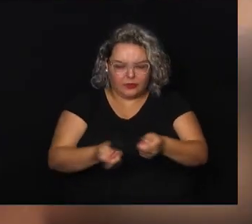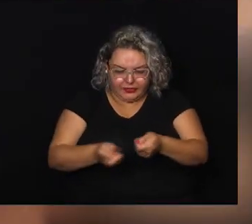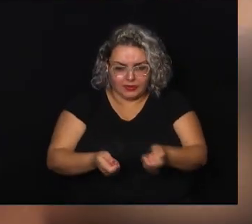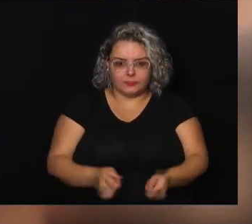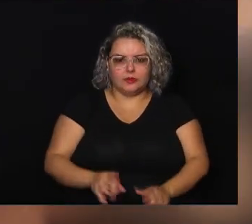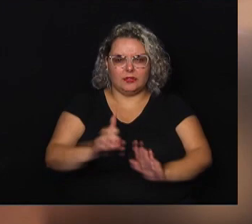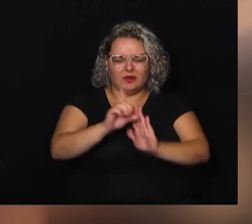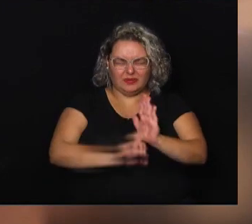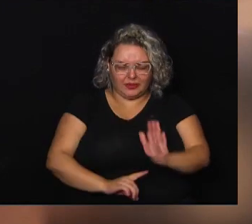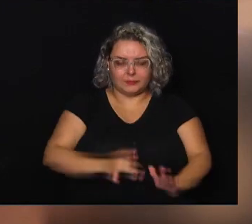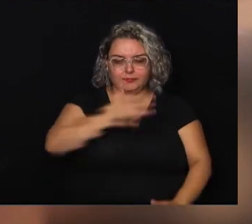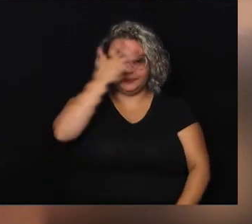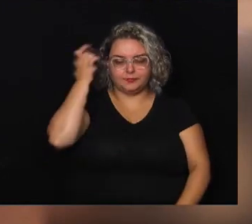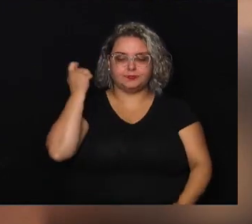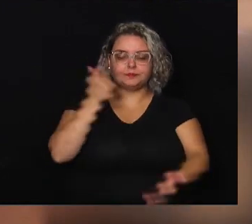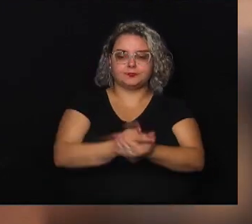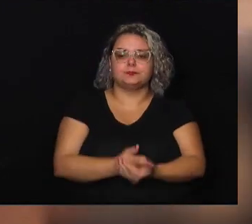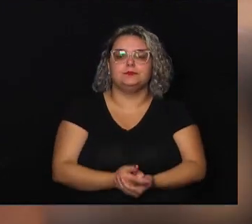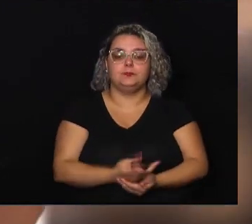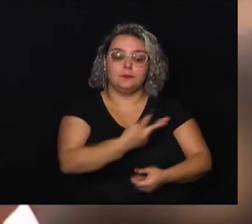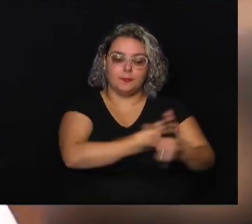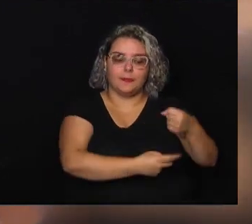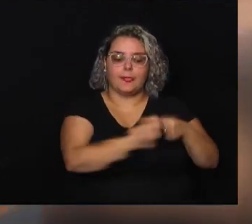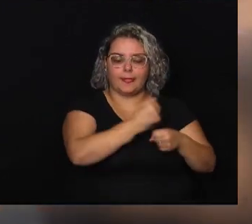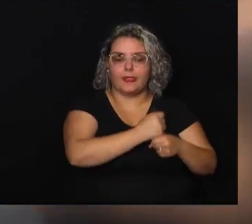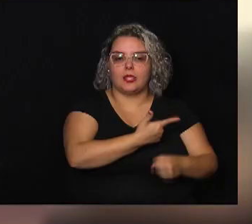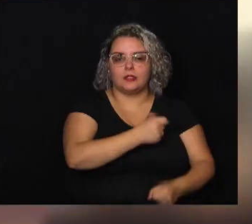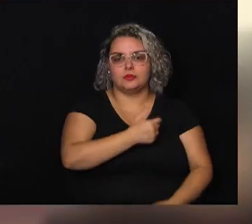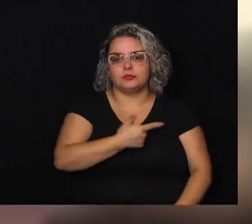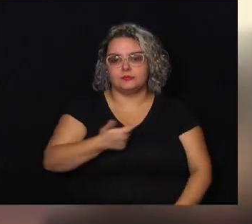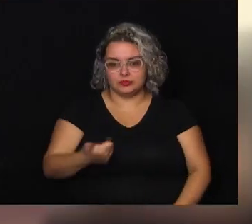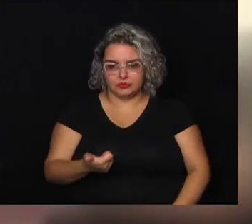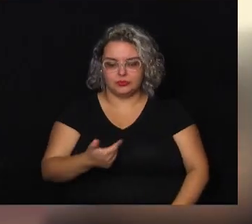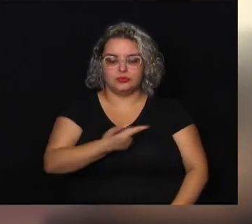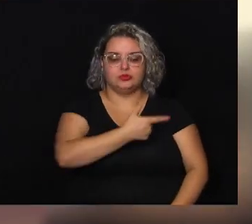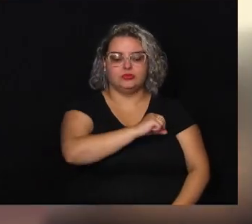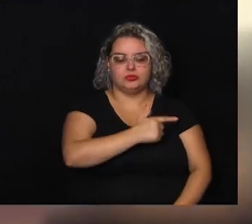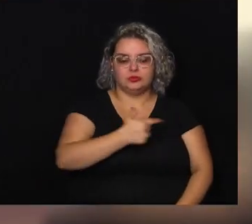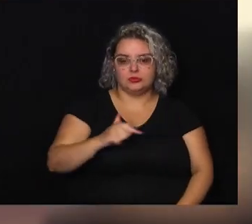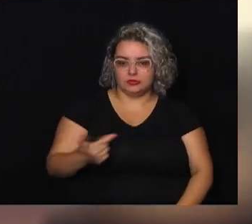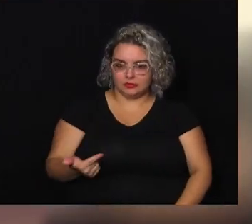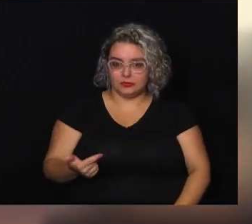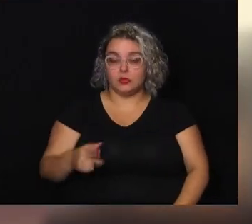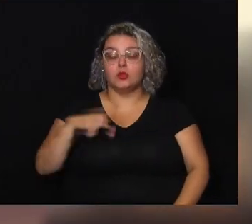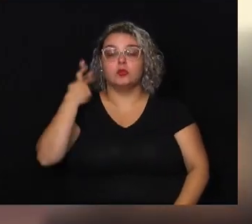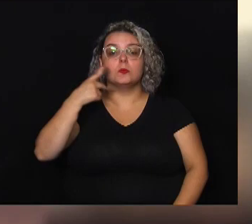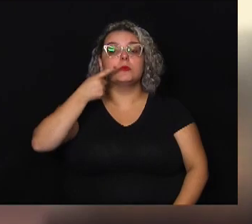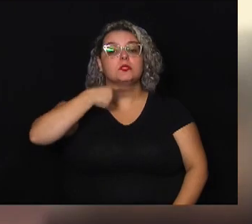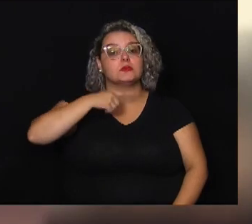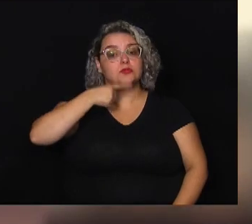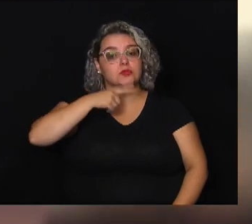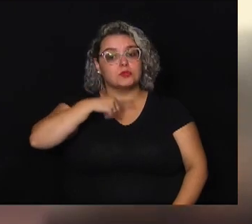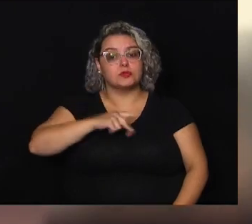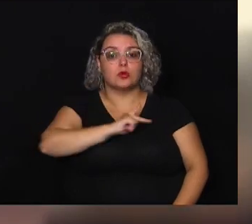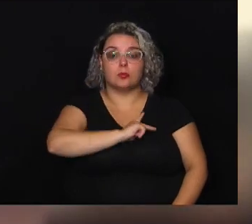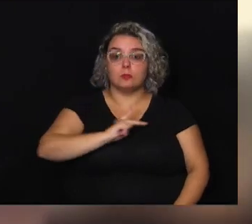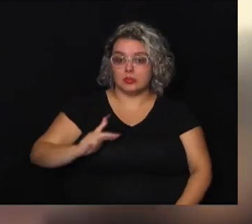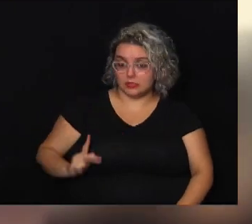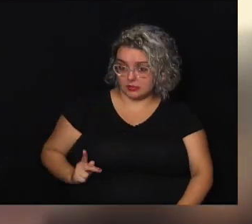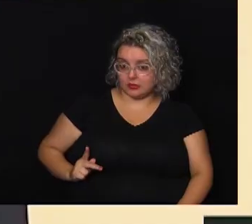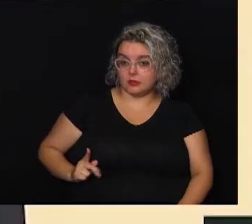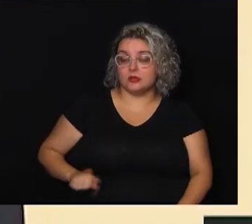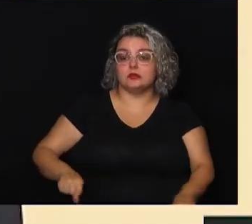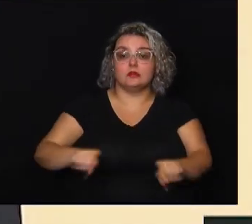do Consumidor teve no biênio 2021-2022, além do vereador Eduardo Magoga como presidente,